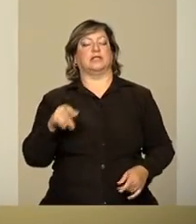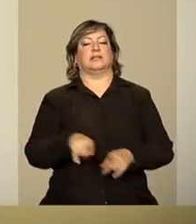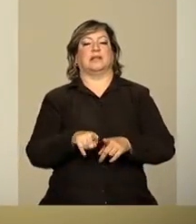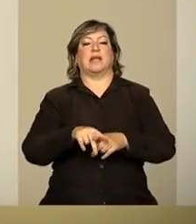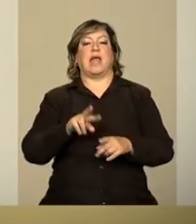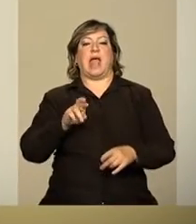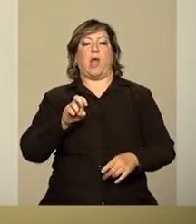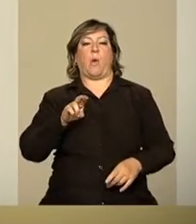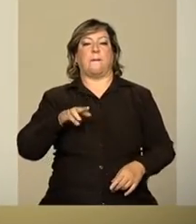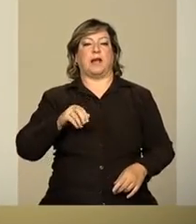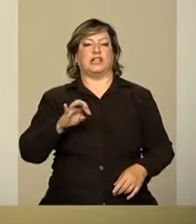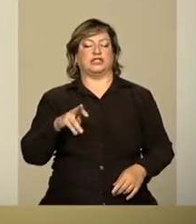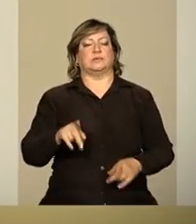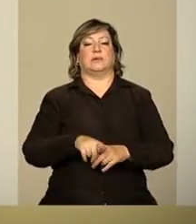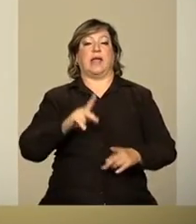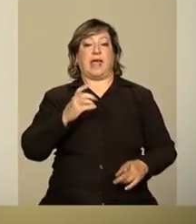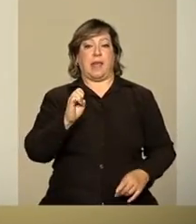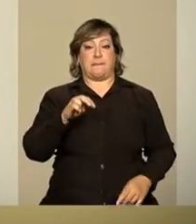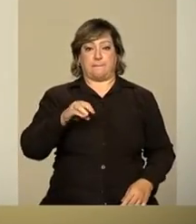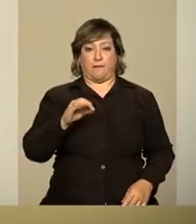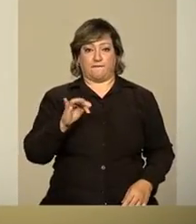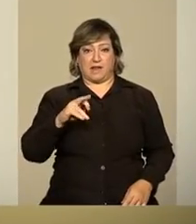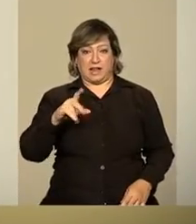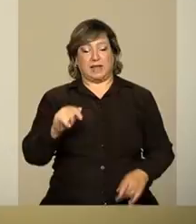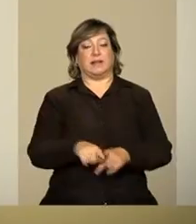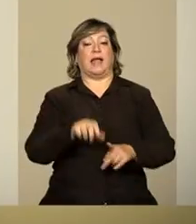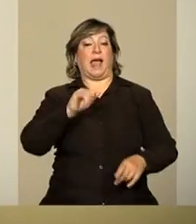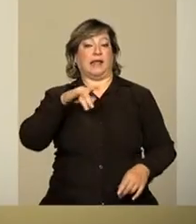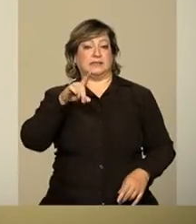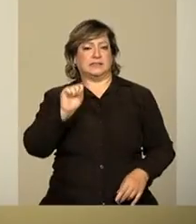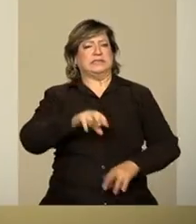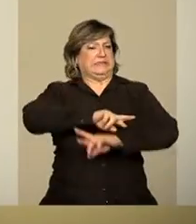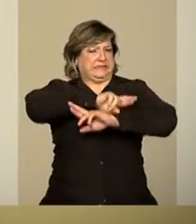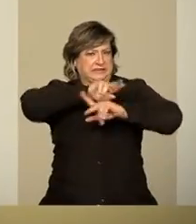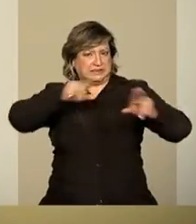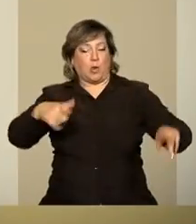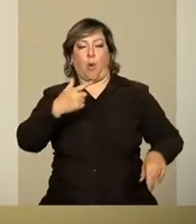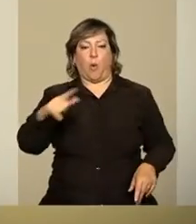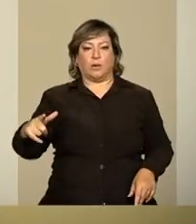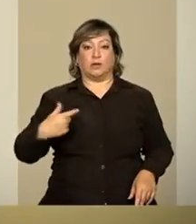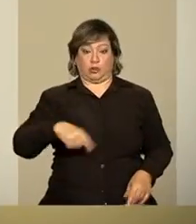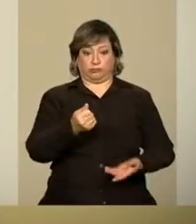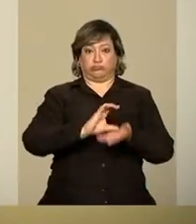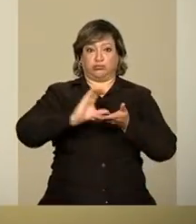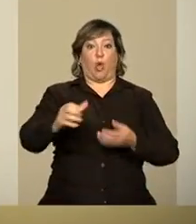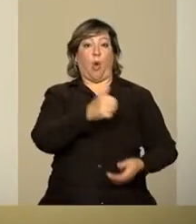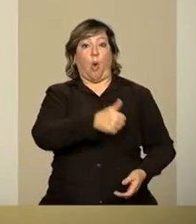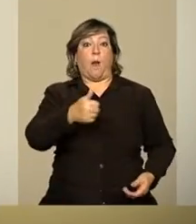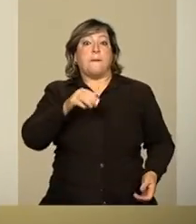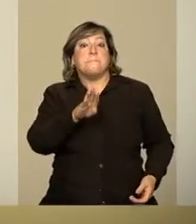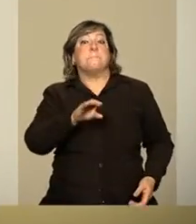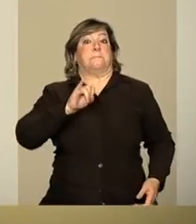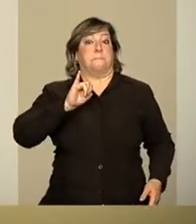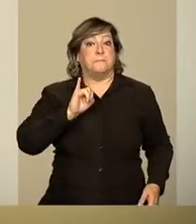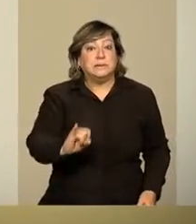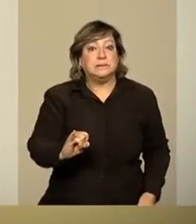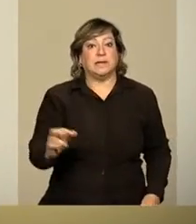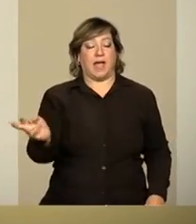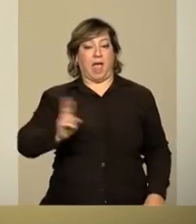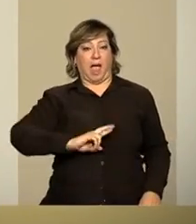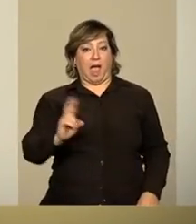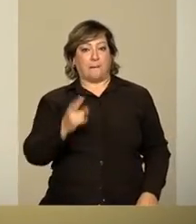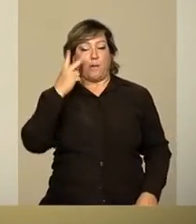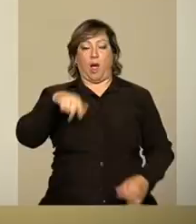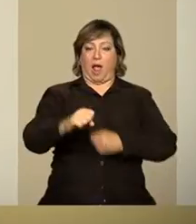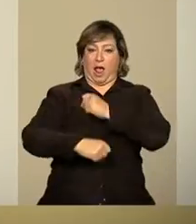a hemofilia a AIDS e muitas muitas outras nós investimos oceano 11 bilhões de reais por ano